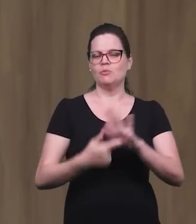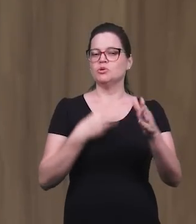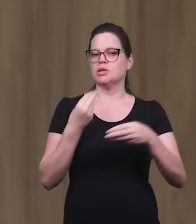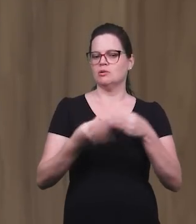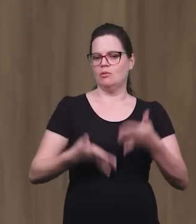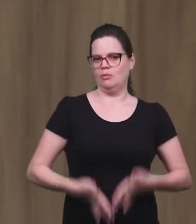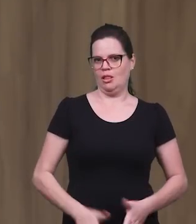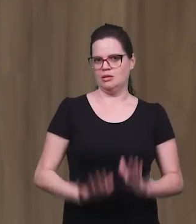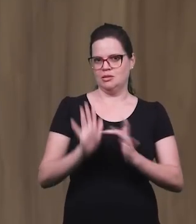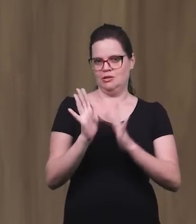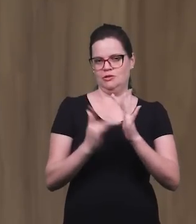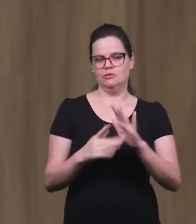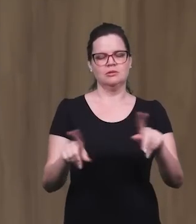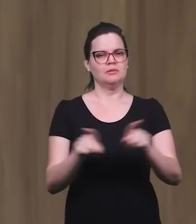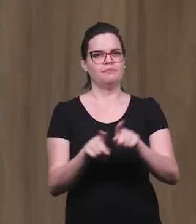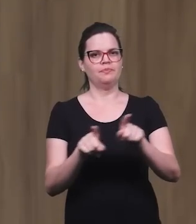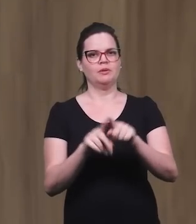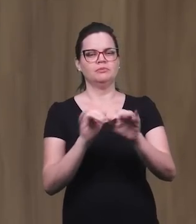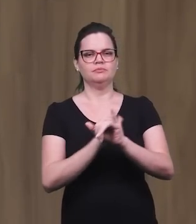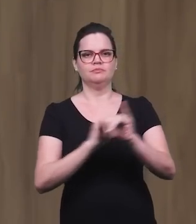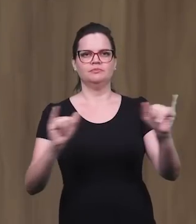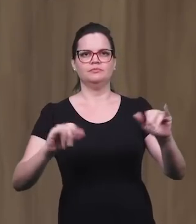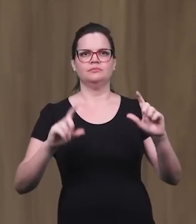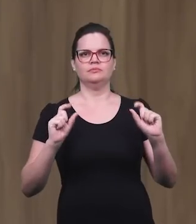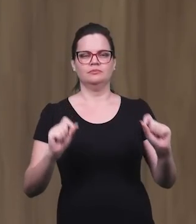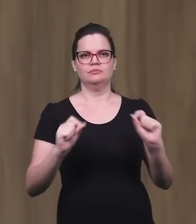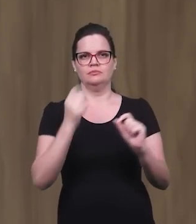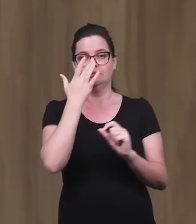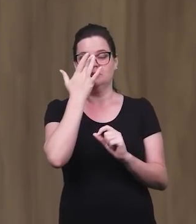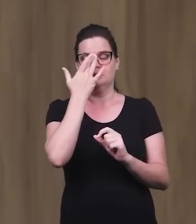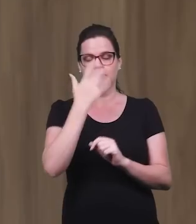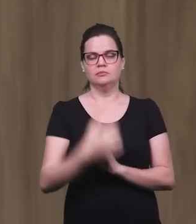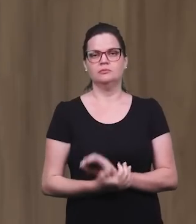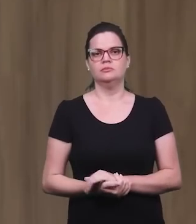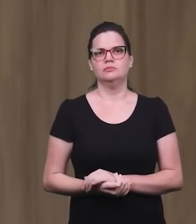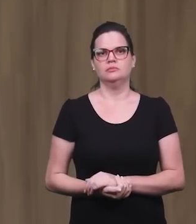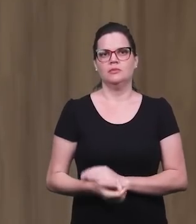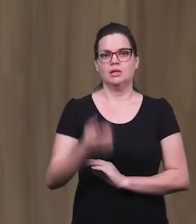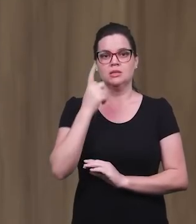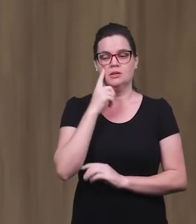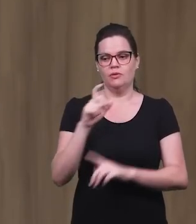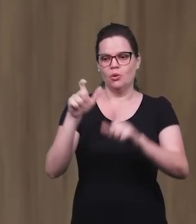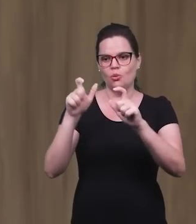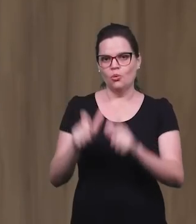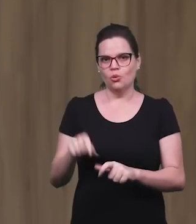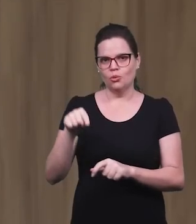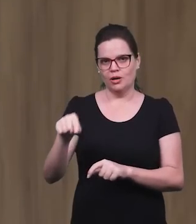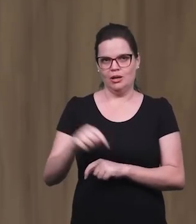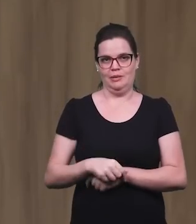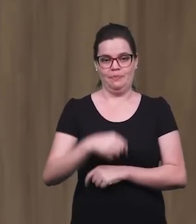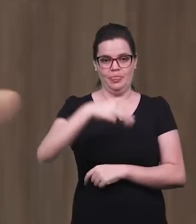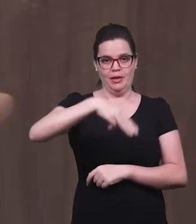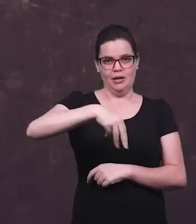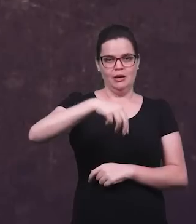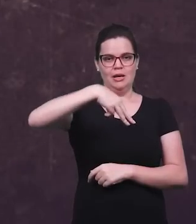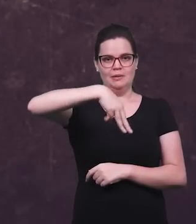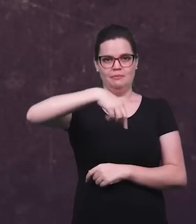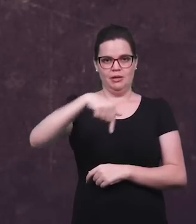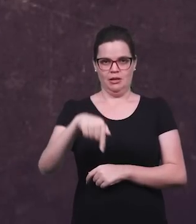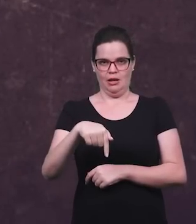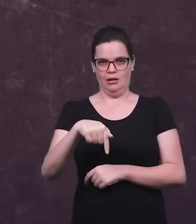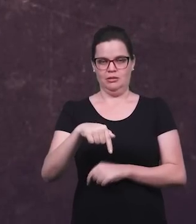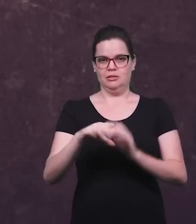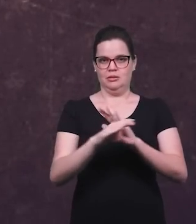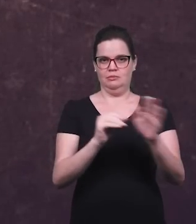o anúncio era precedido aqui você vê, por exemplo, o local que ele nasceu em Miqueias 5,2 fala assim,